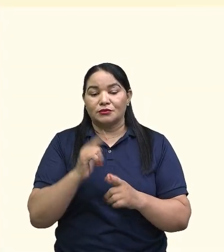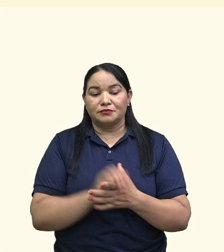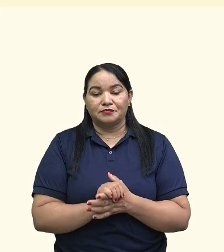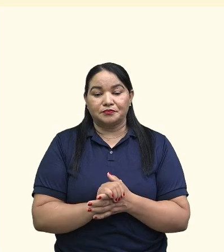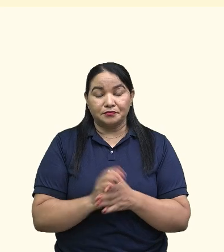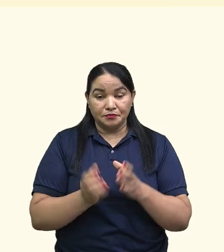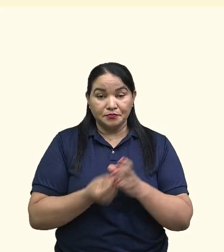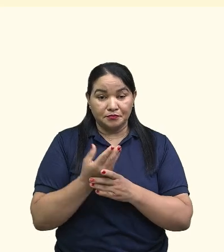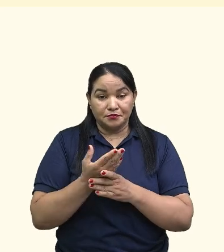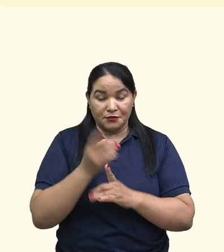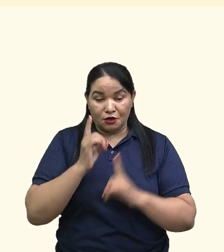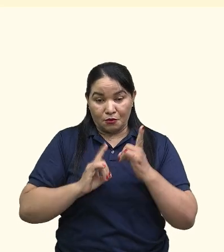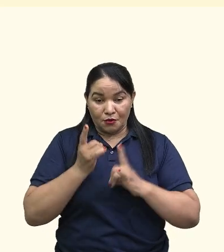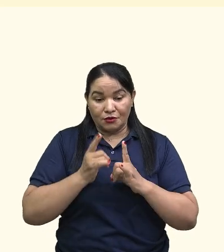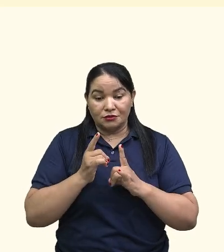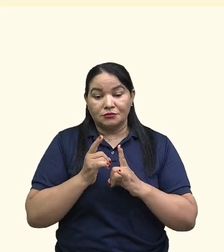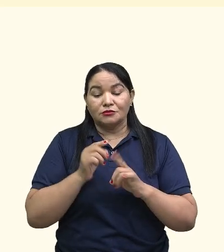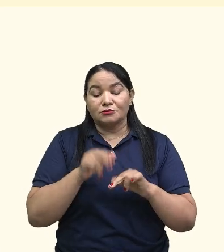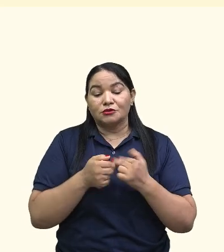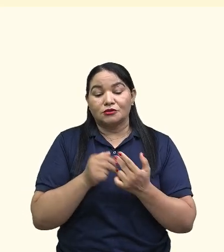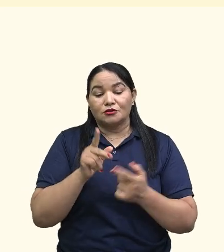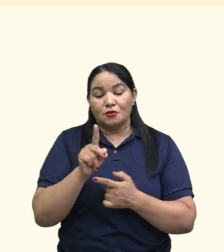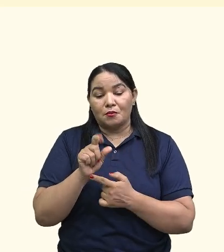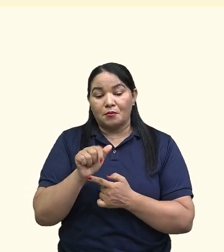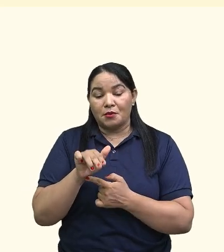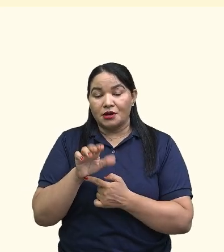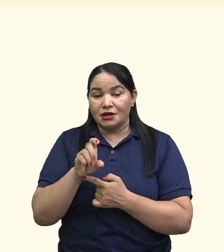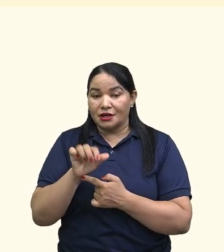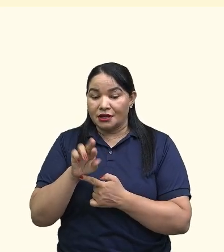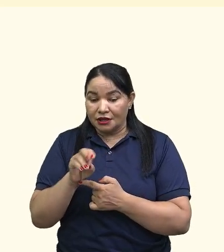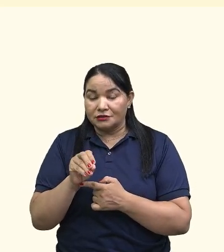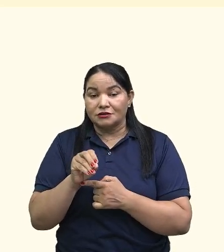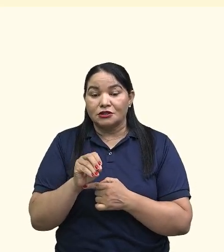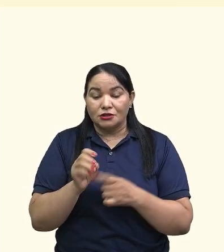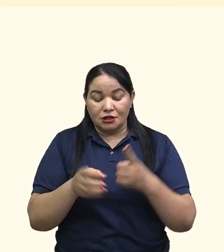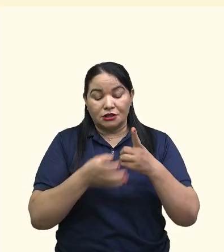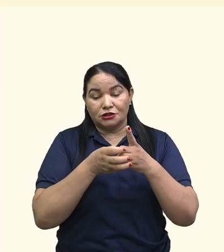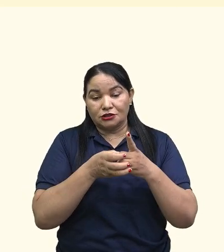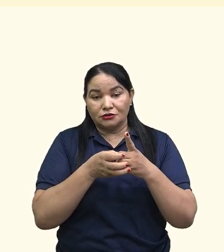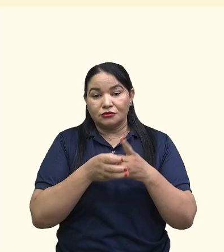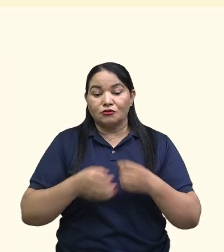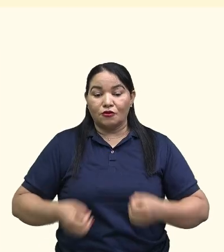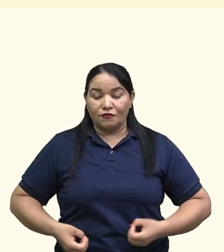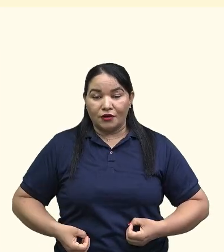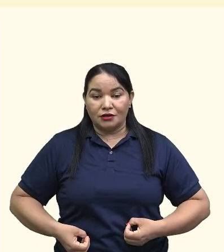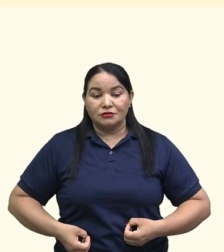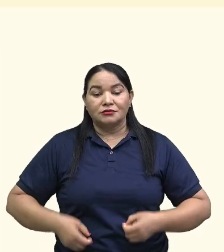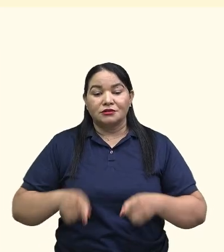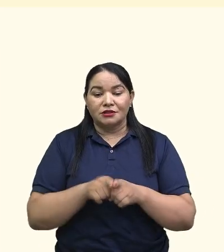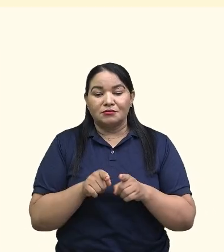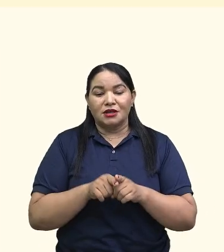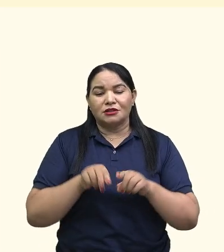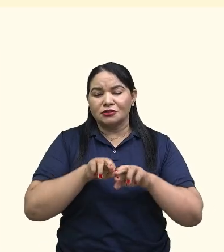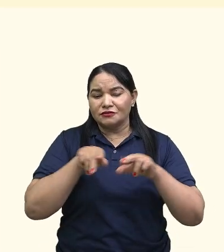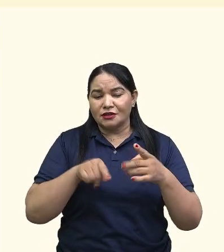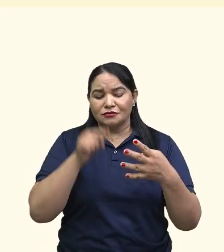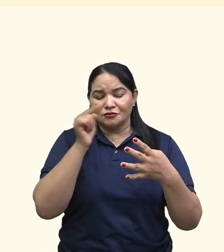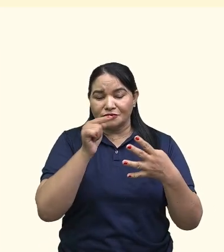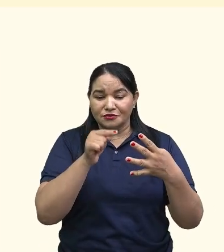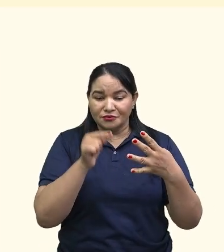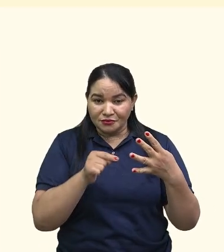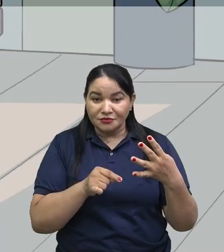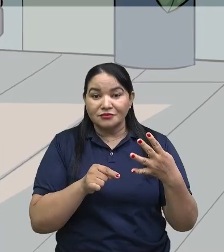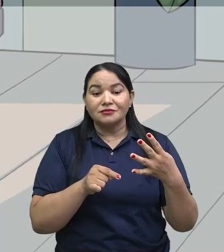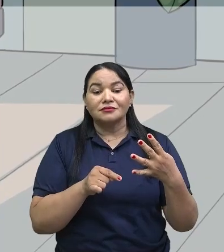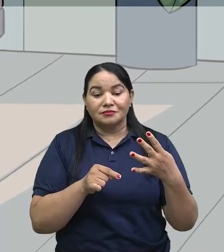produzidos principalmente pelo pâncreas, testículos e ovários, timo, tireoide, paratireoide e